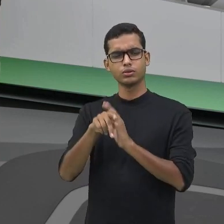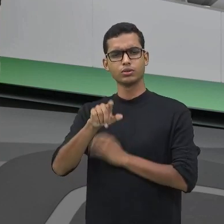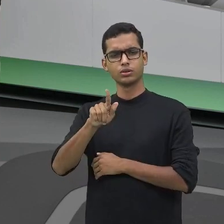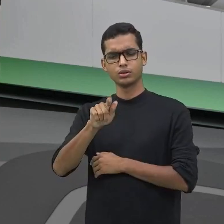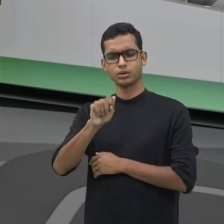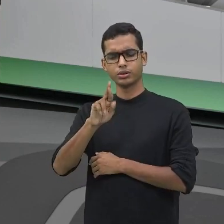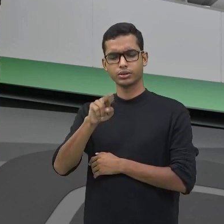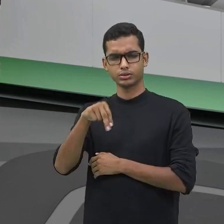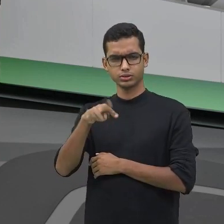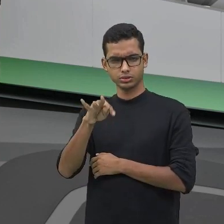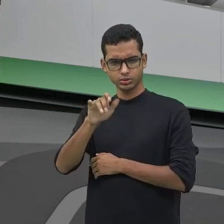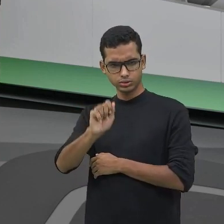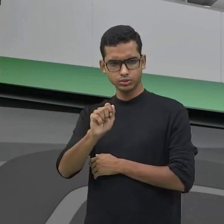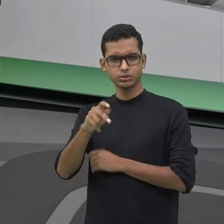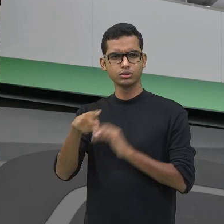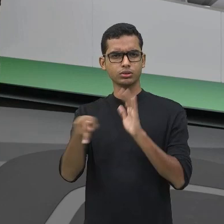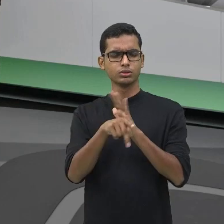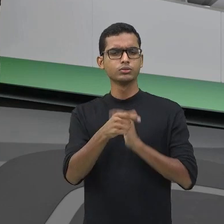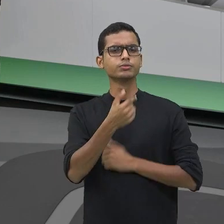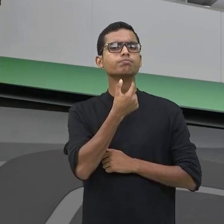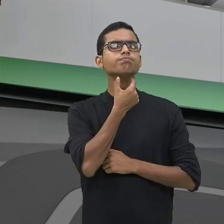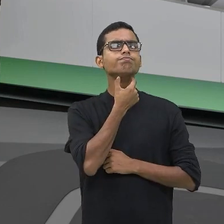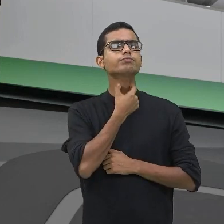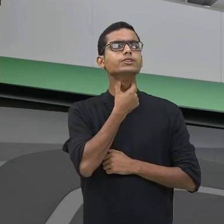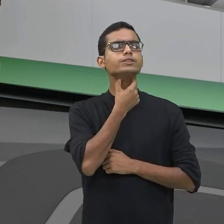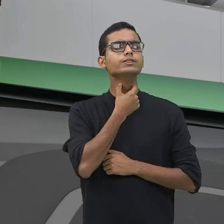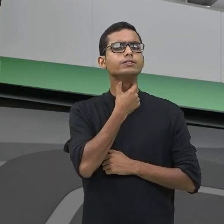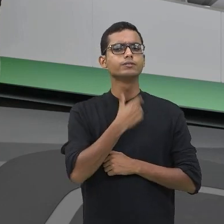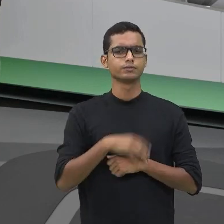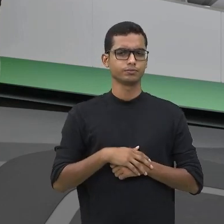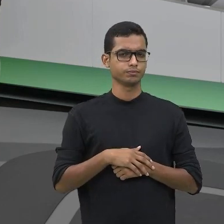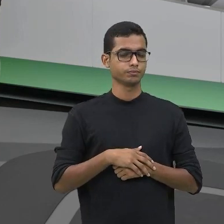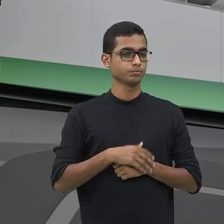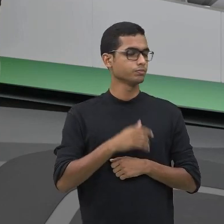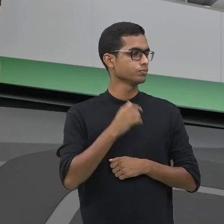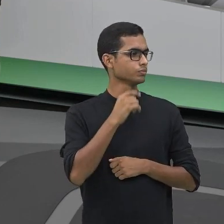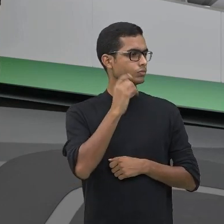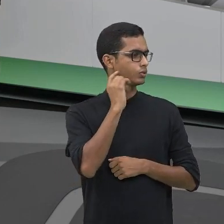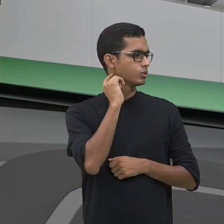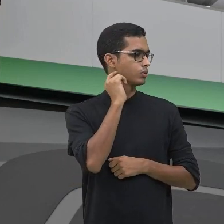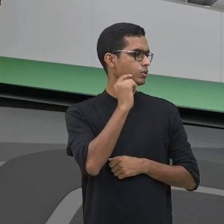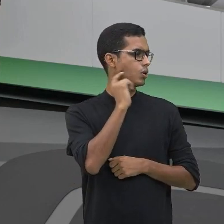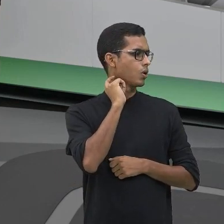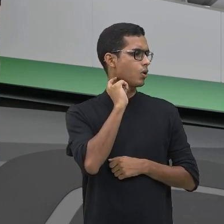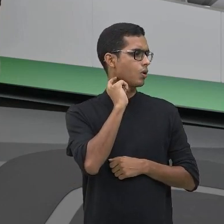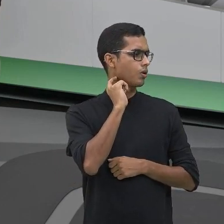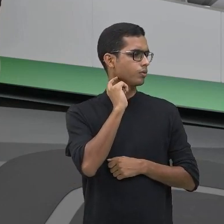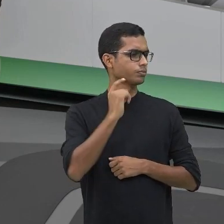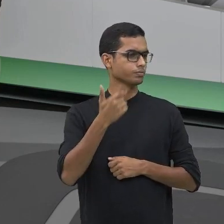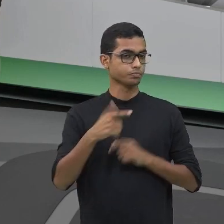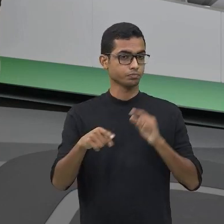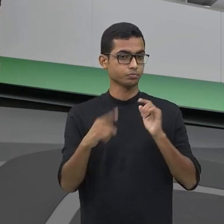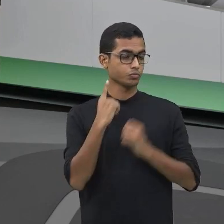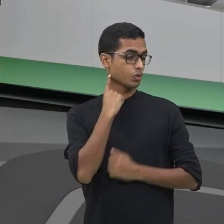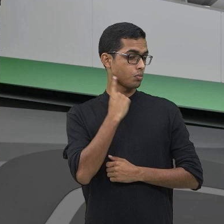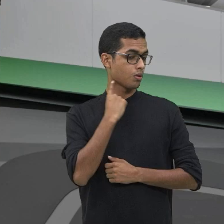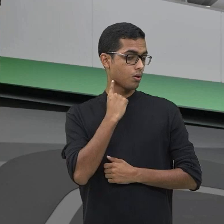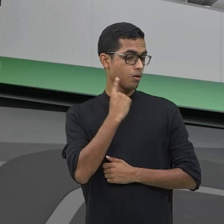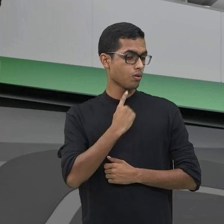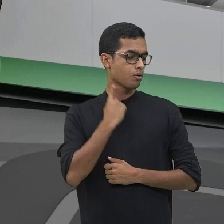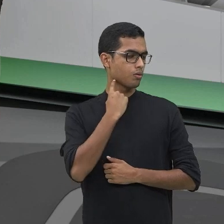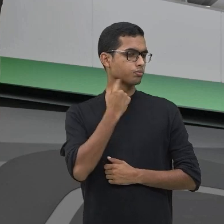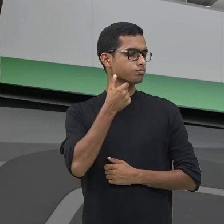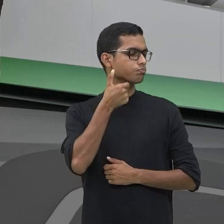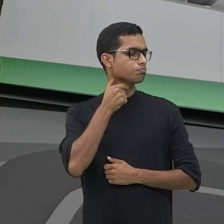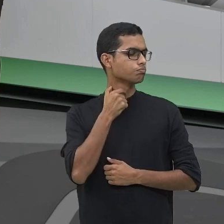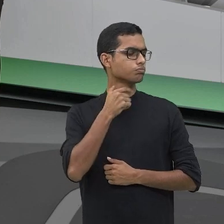que nós estamos vendo, deixa eu virar aqui, ó, esse canal maior é o esôfago, ok?